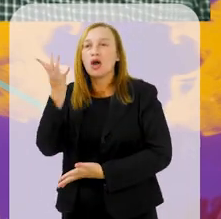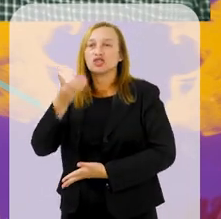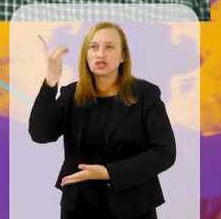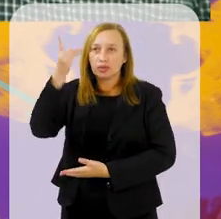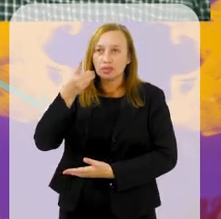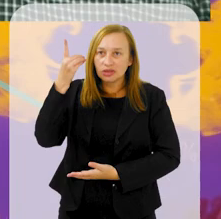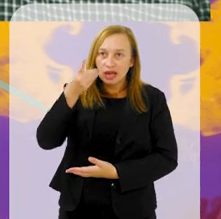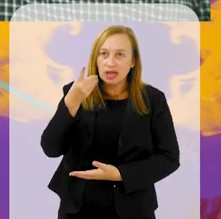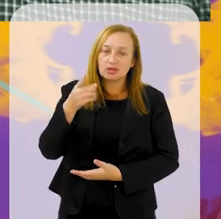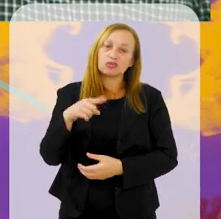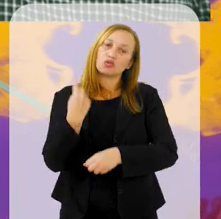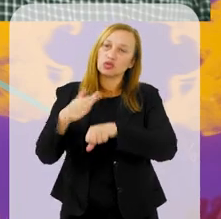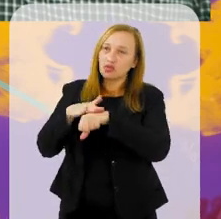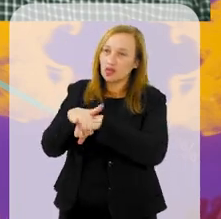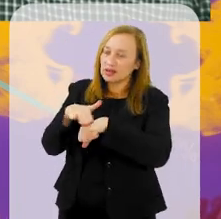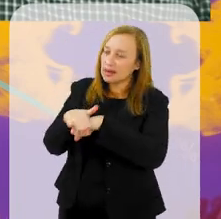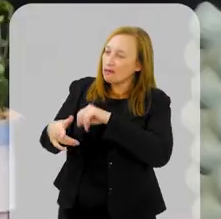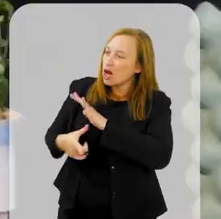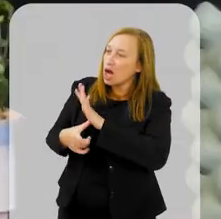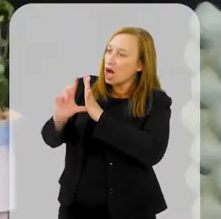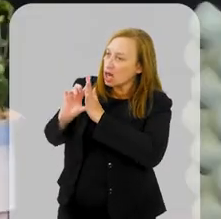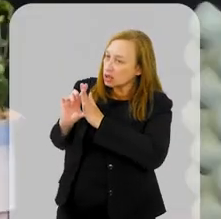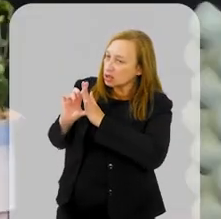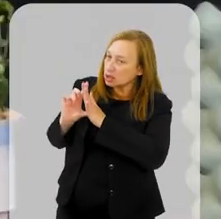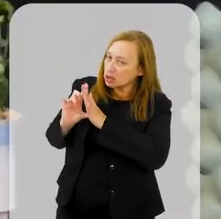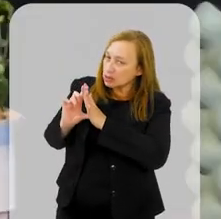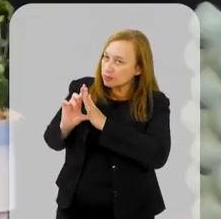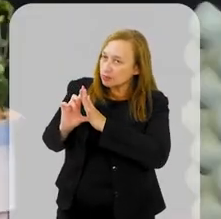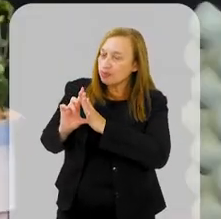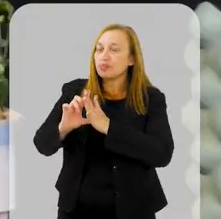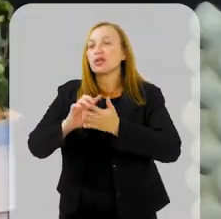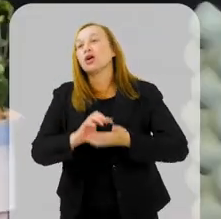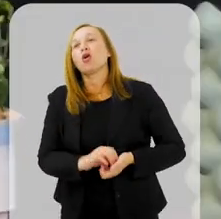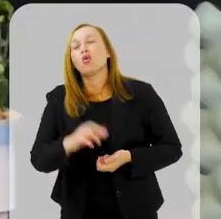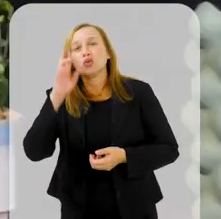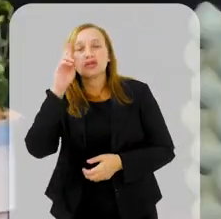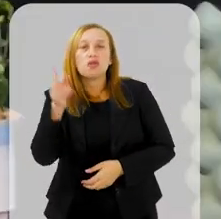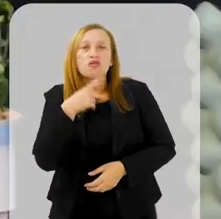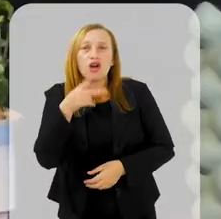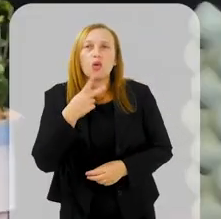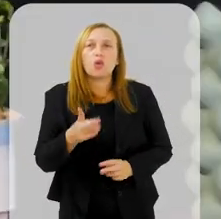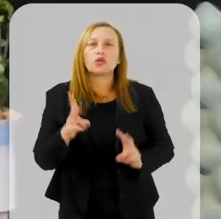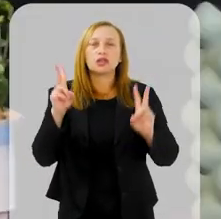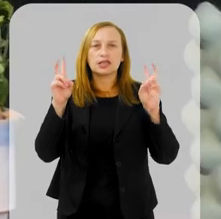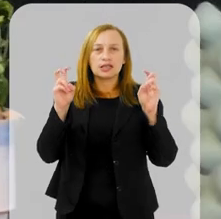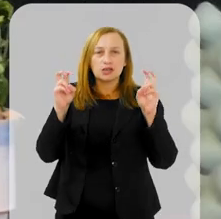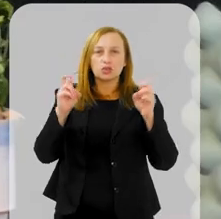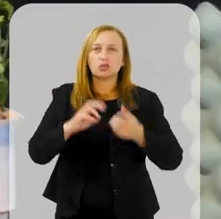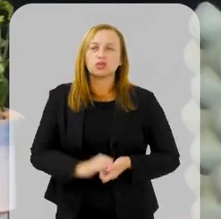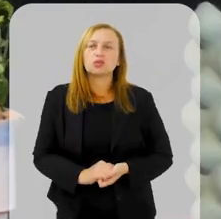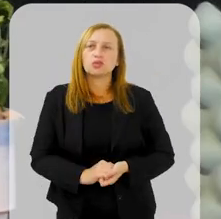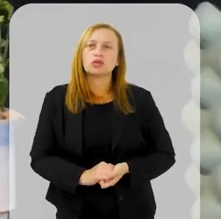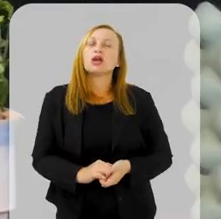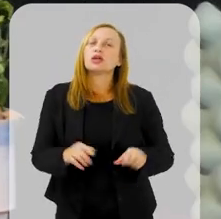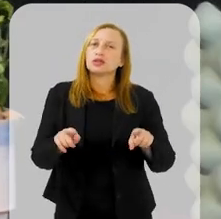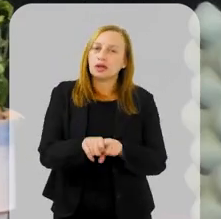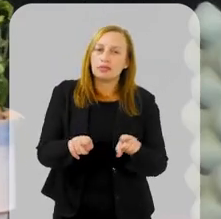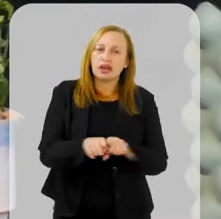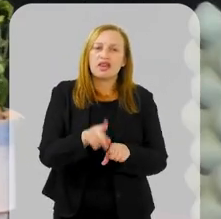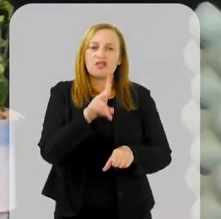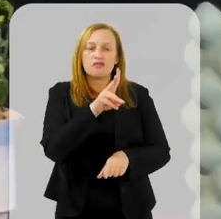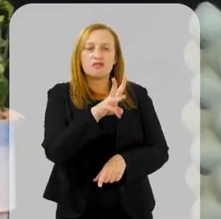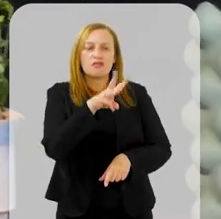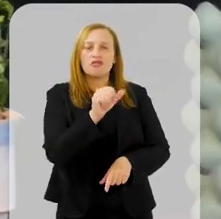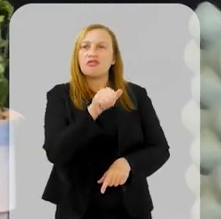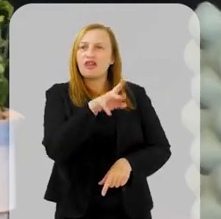acho, deputado, a gente conversava até antes do programa, o senhor levantou essa bola aqui comigo,